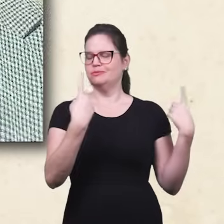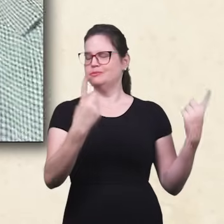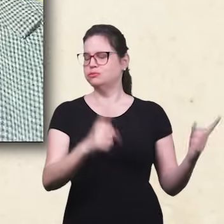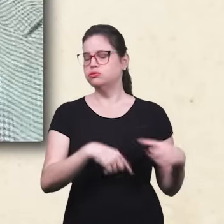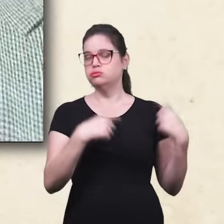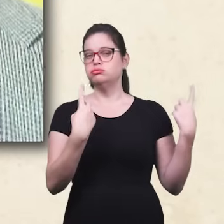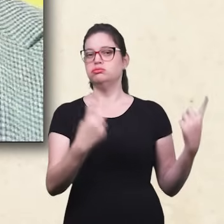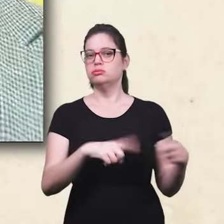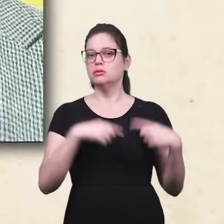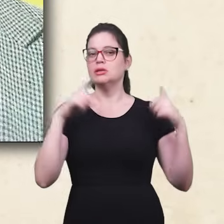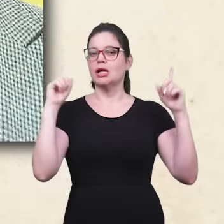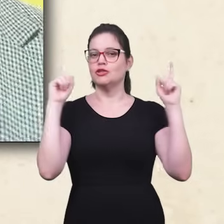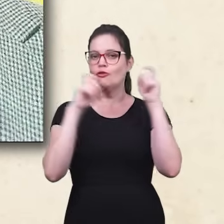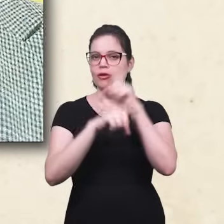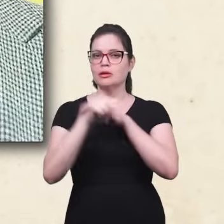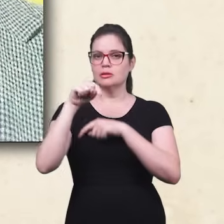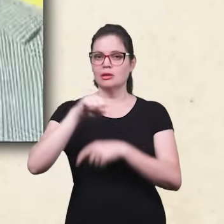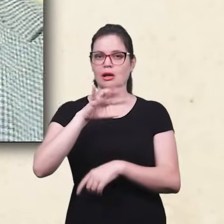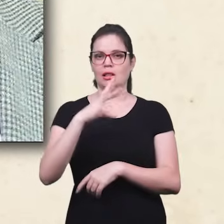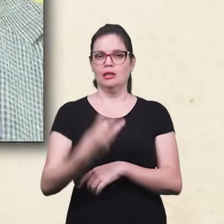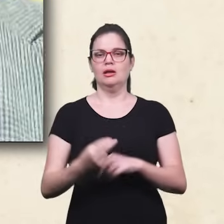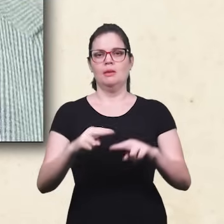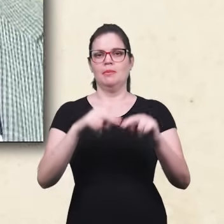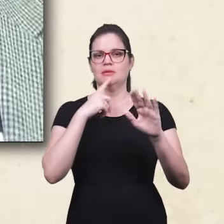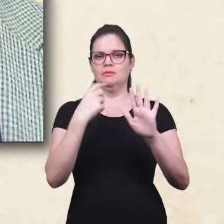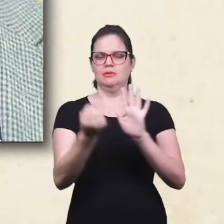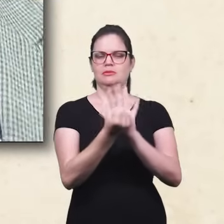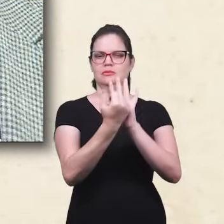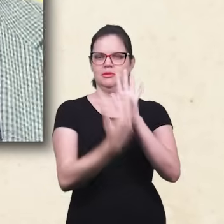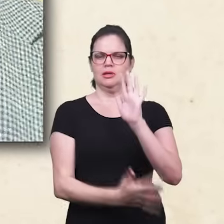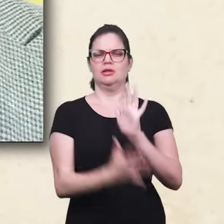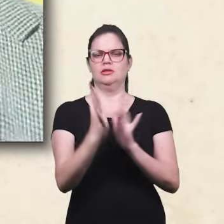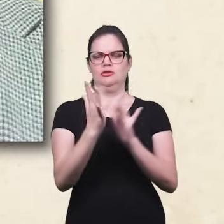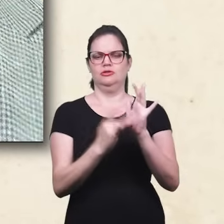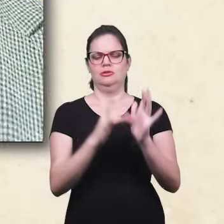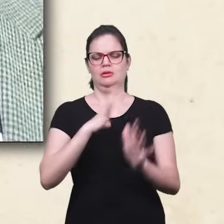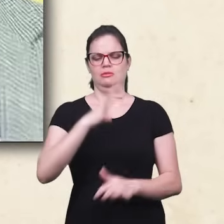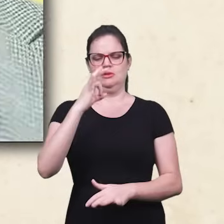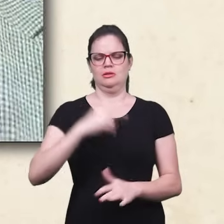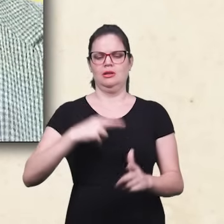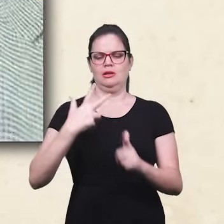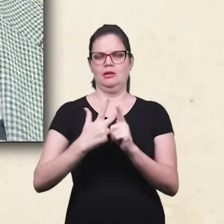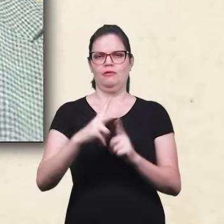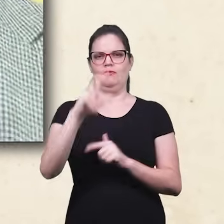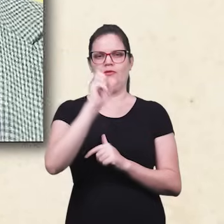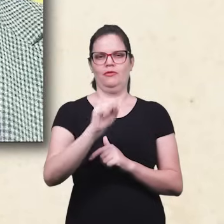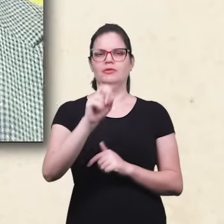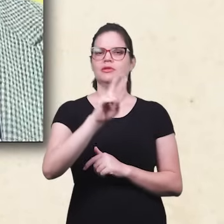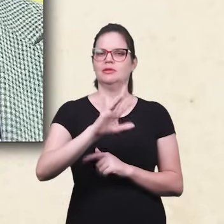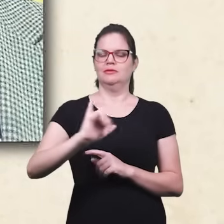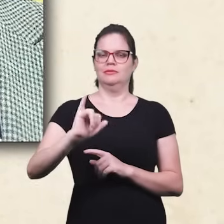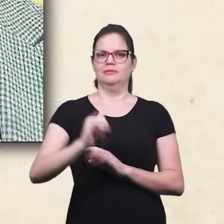perseguições, mas pelo sangue de Jesus venceremos.